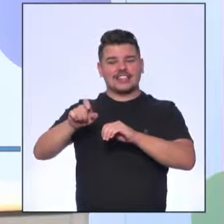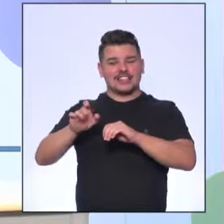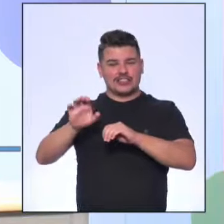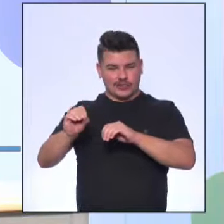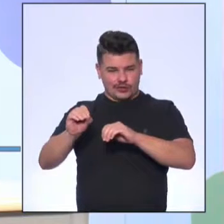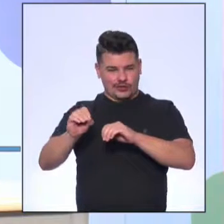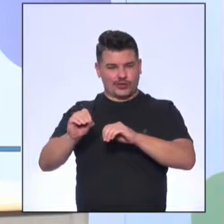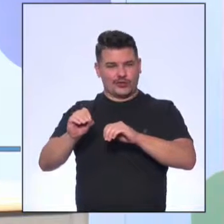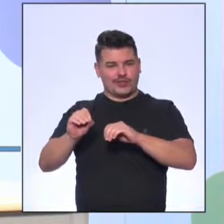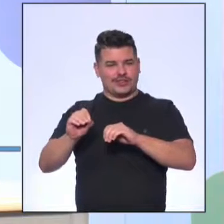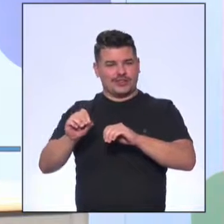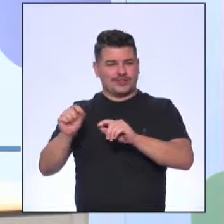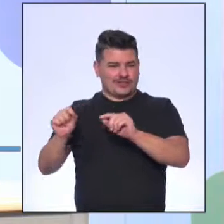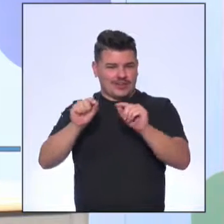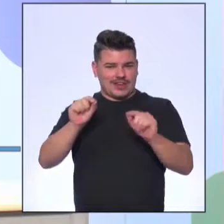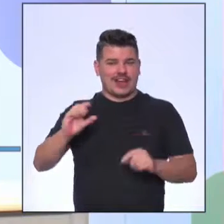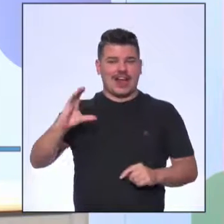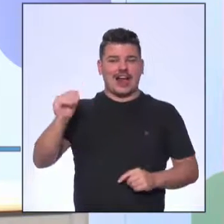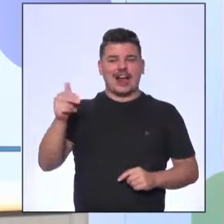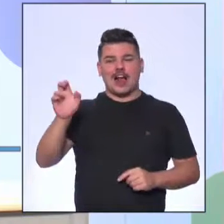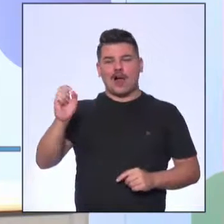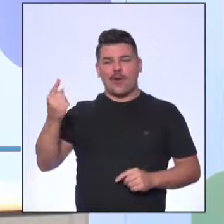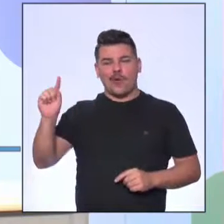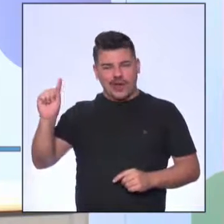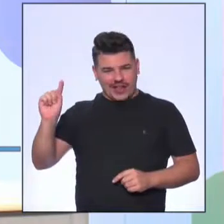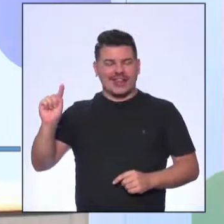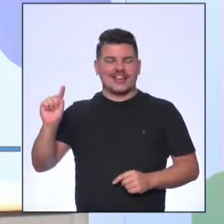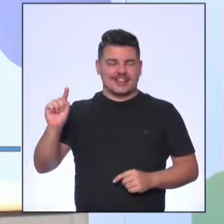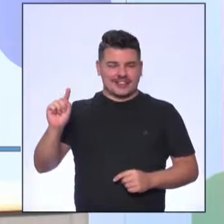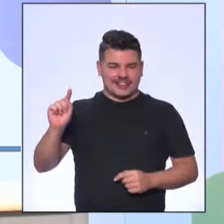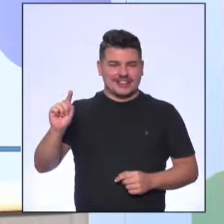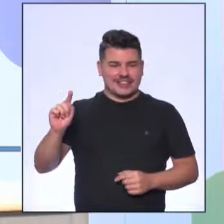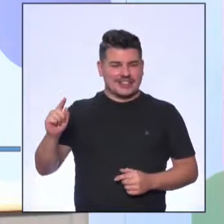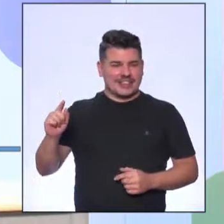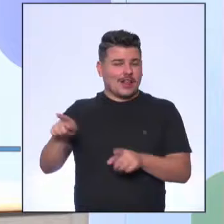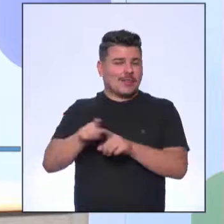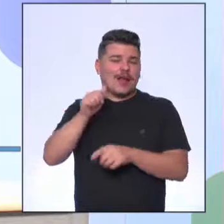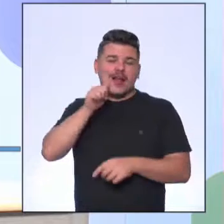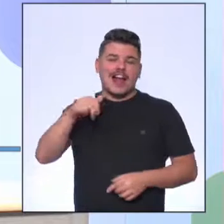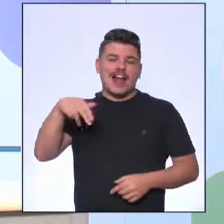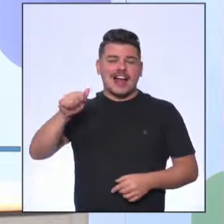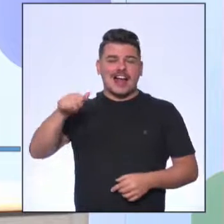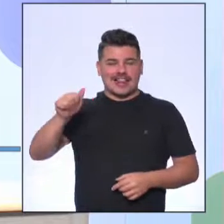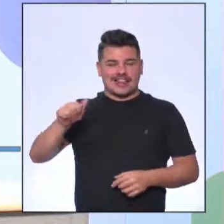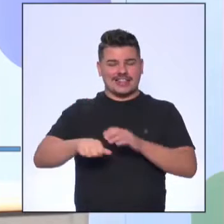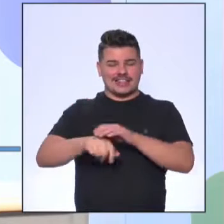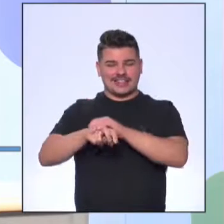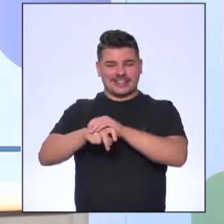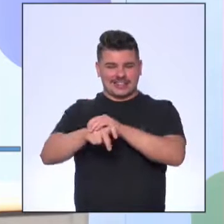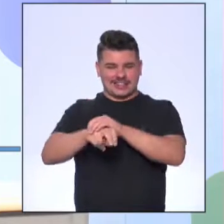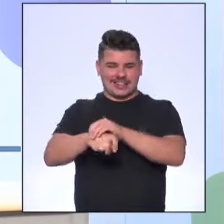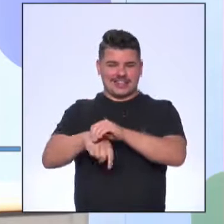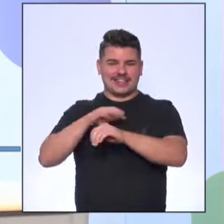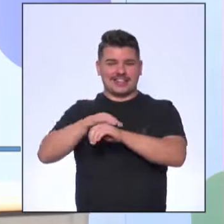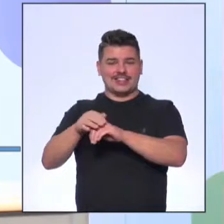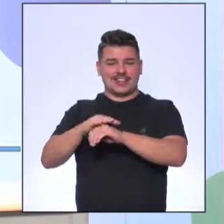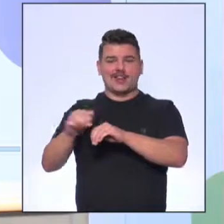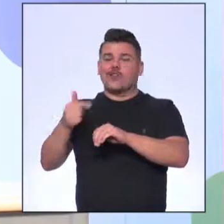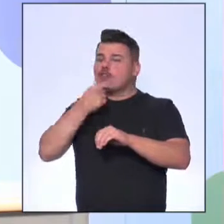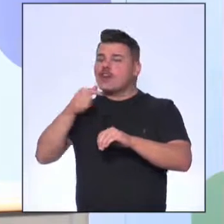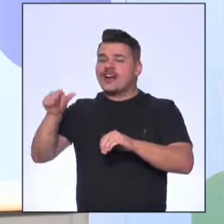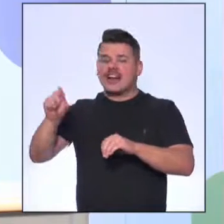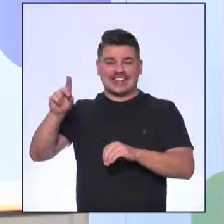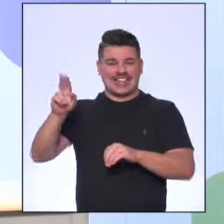Cauê de novo, 2 Cauê, diferente. E a Ana. O Daniel respondeu de uma forma um pouquinho diferente.